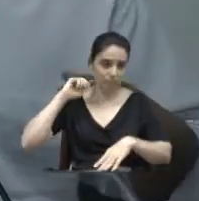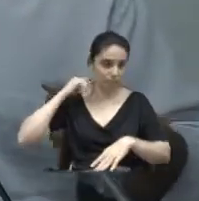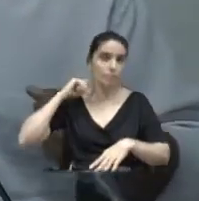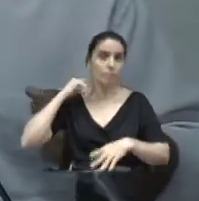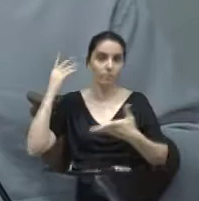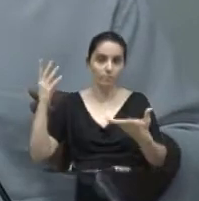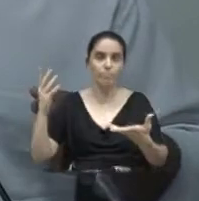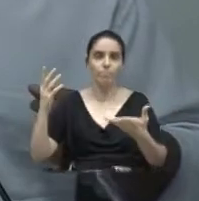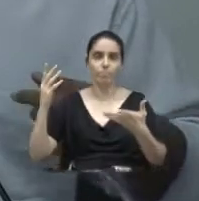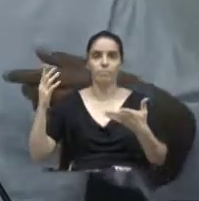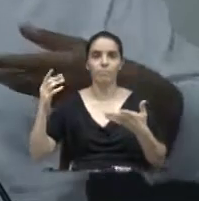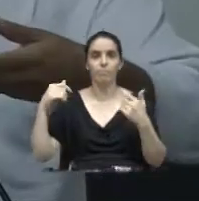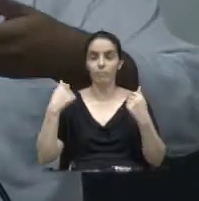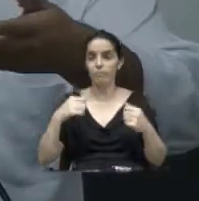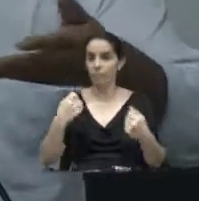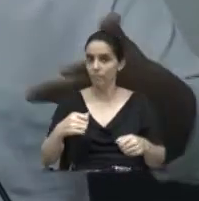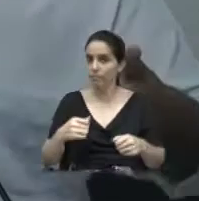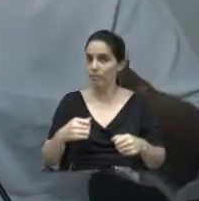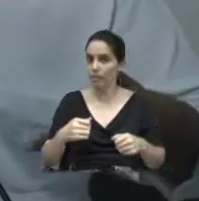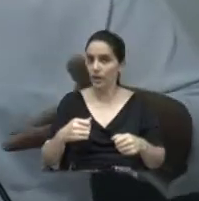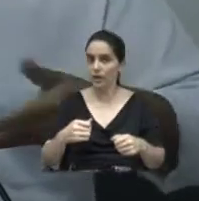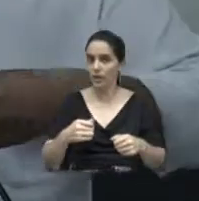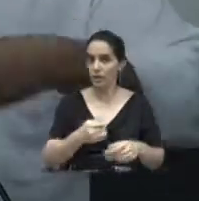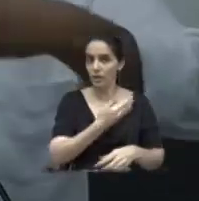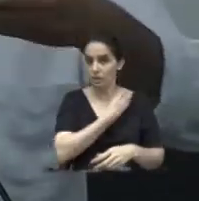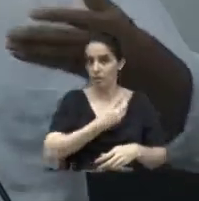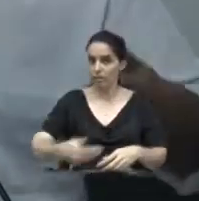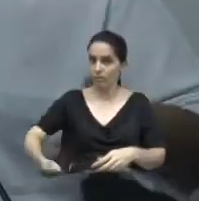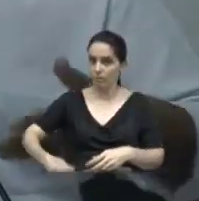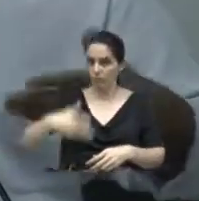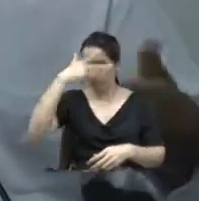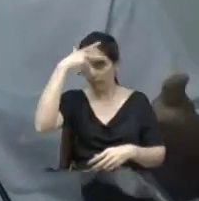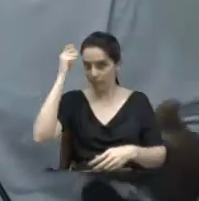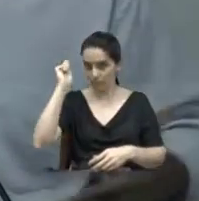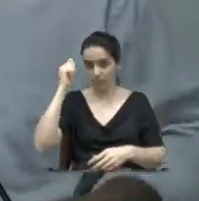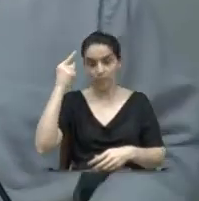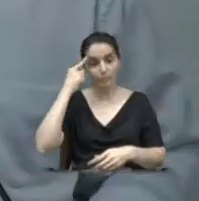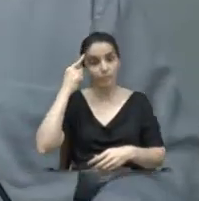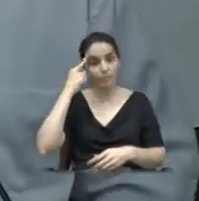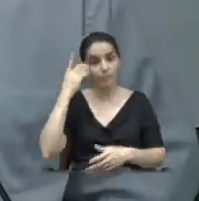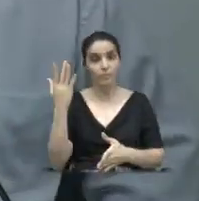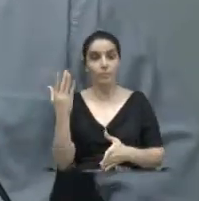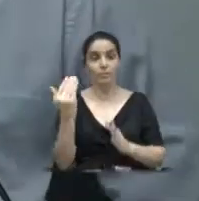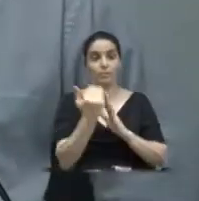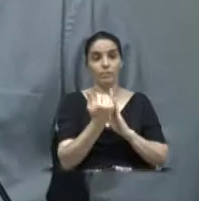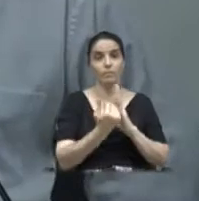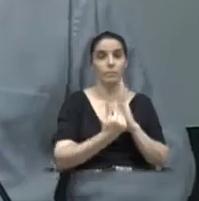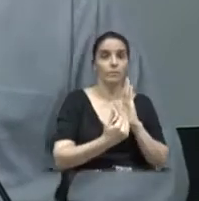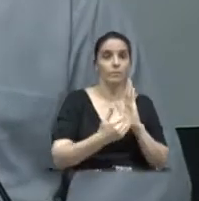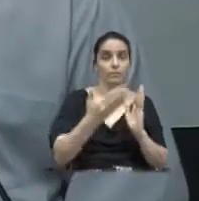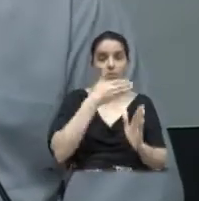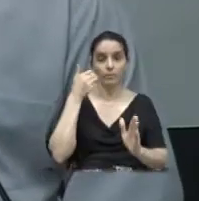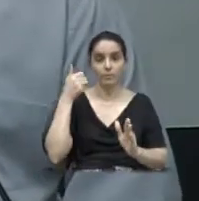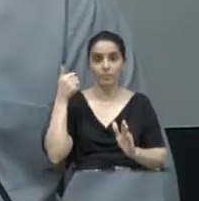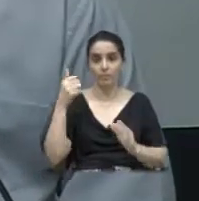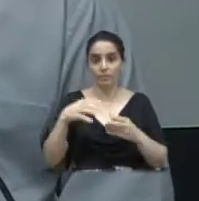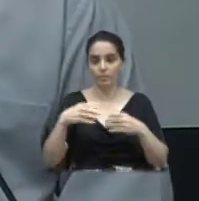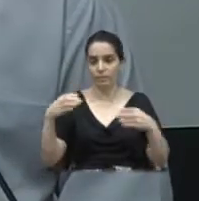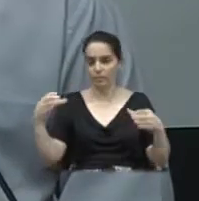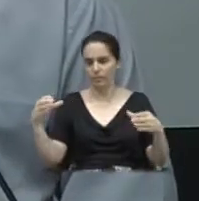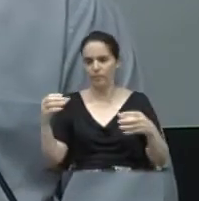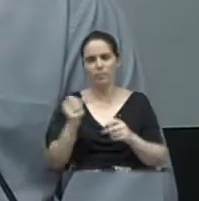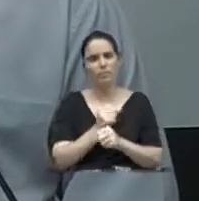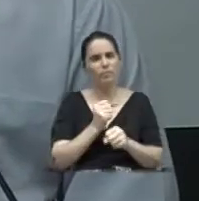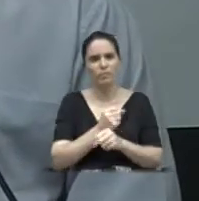que partir do poder público, de ter essa política de ou de melhorar ou de aumentar. Inclusive, aqui no começo do ano, eu não lembro quem foi que